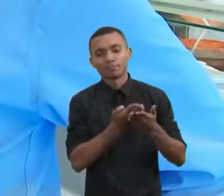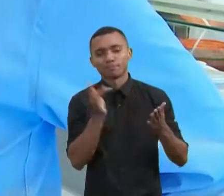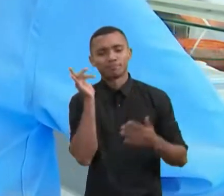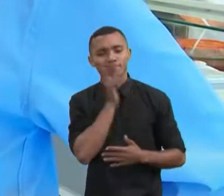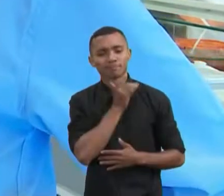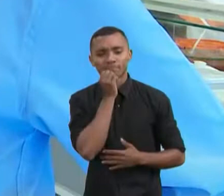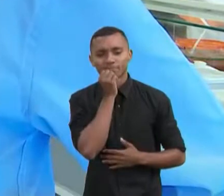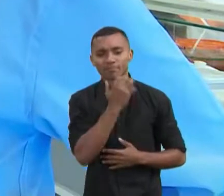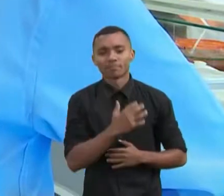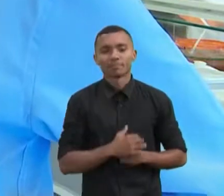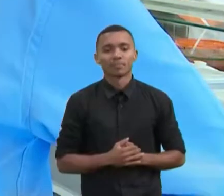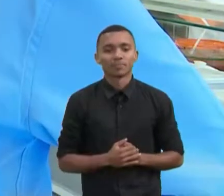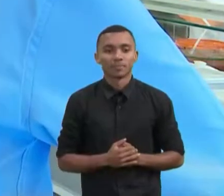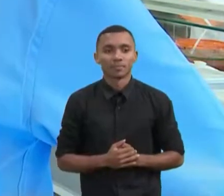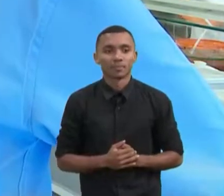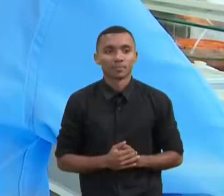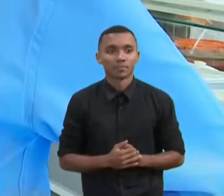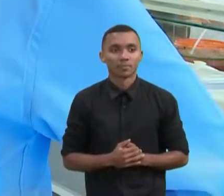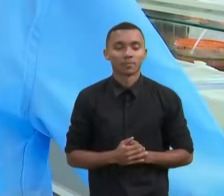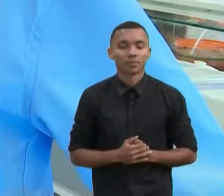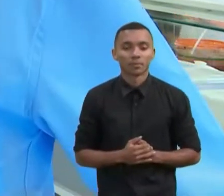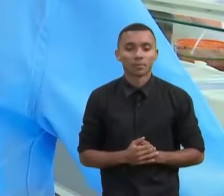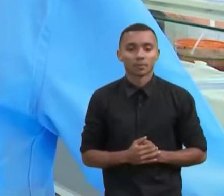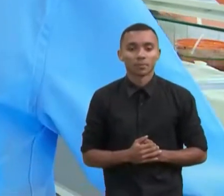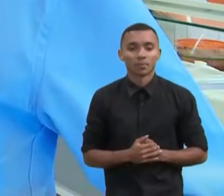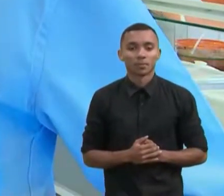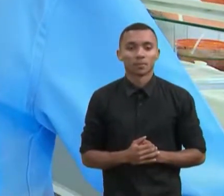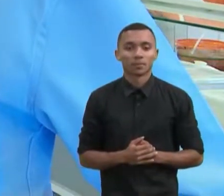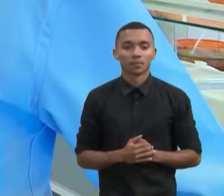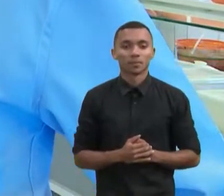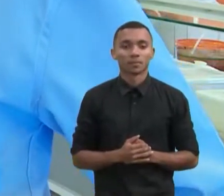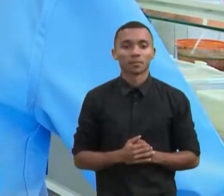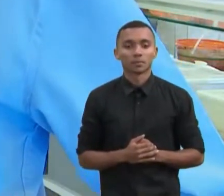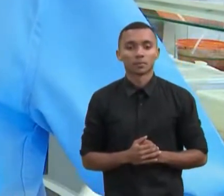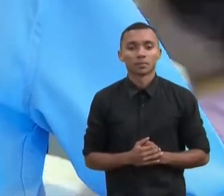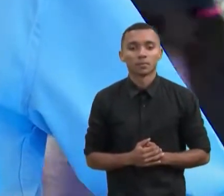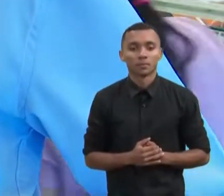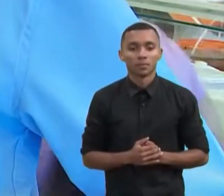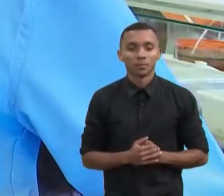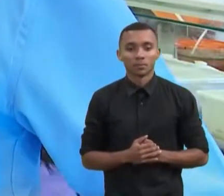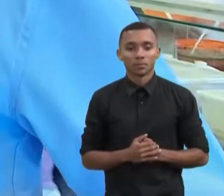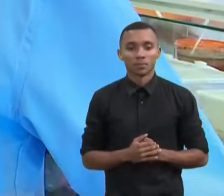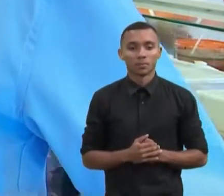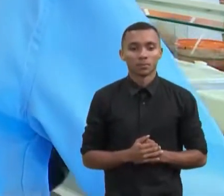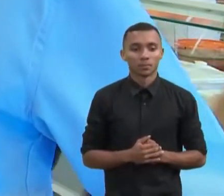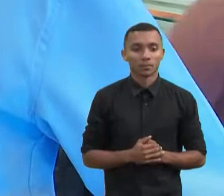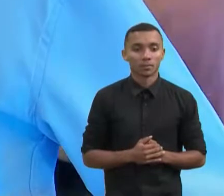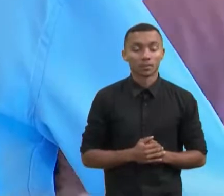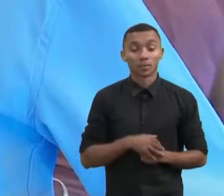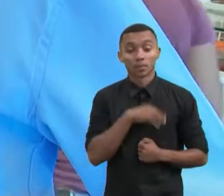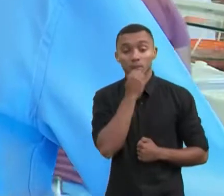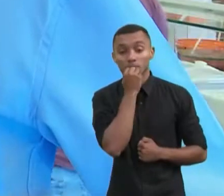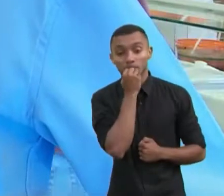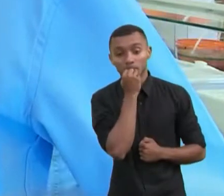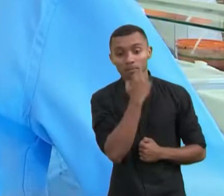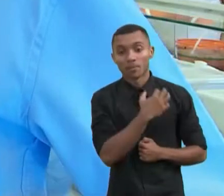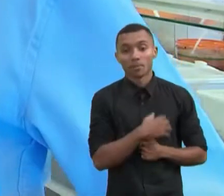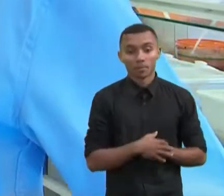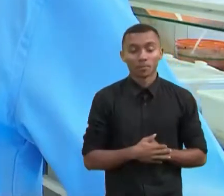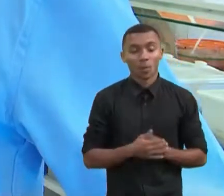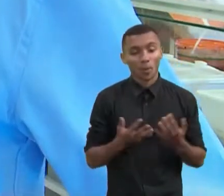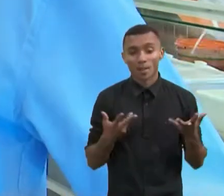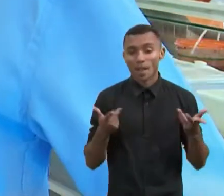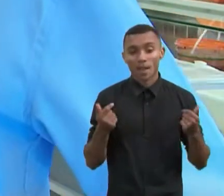boa. Faz diferença, né? Não importa o tempo que a gente leva para vir, mas o importante é a